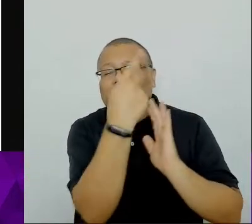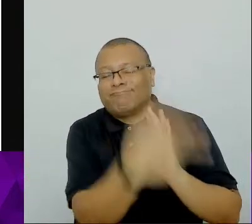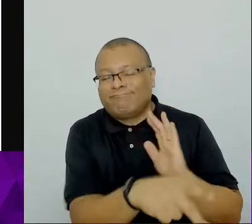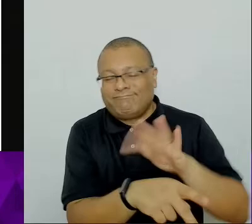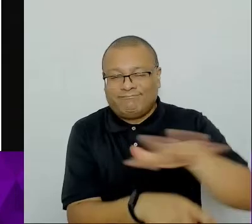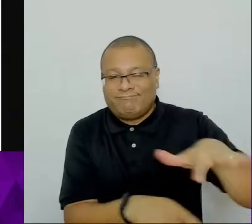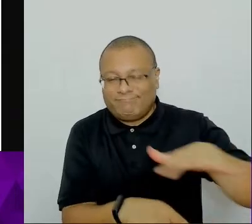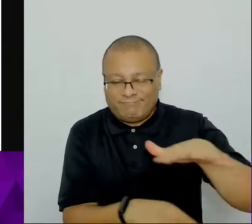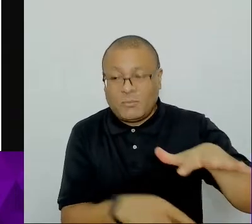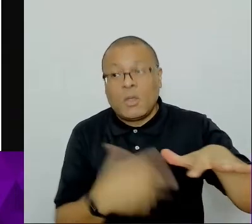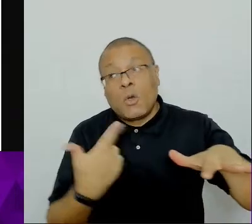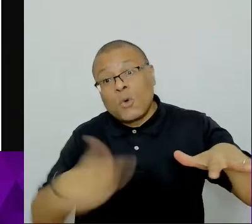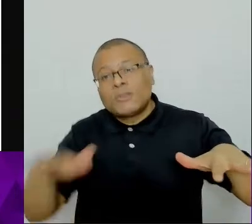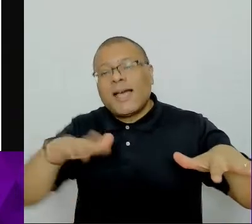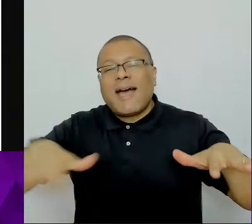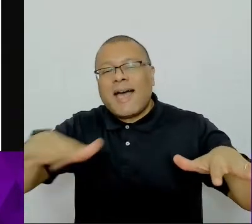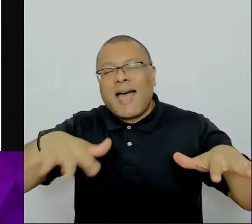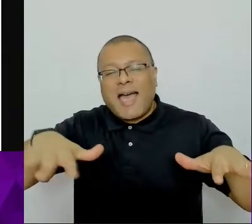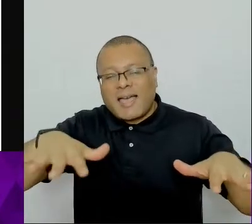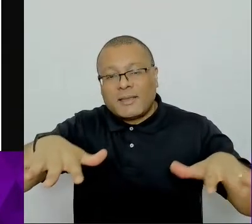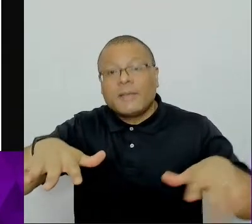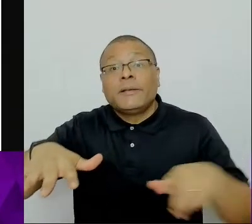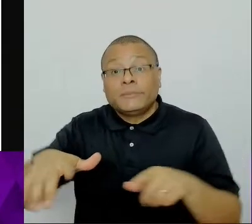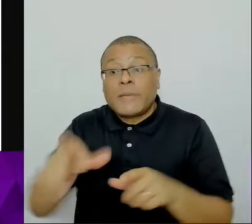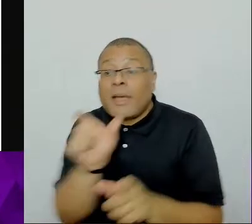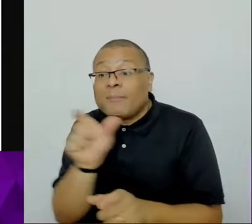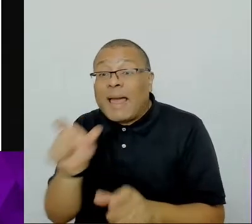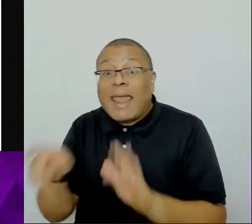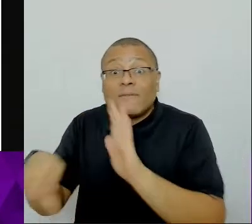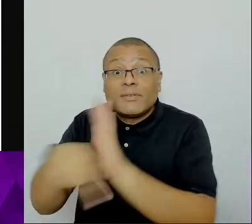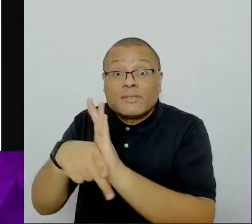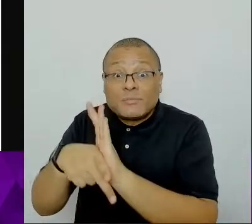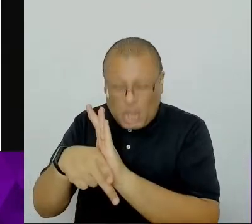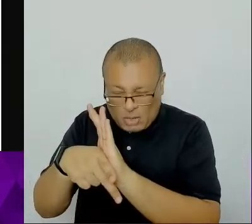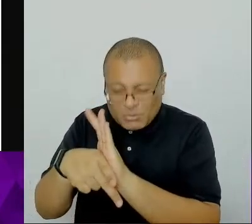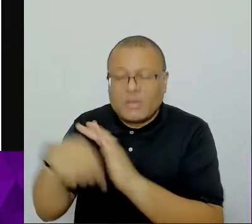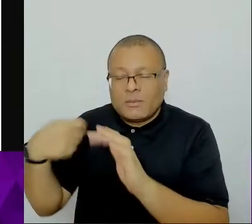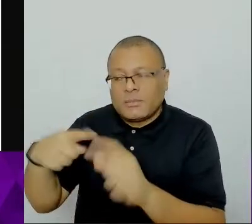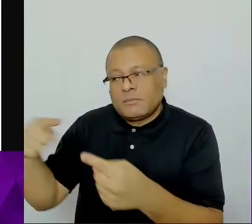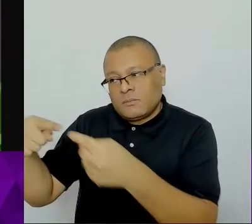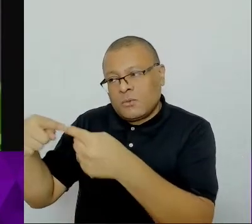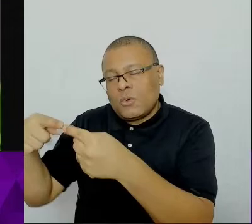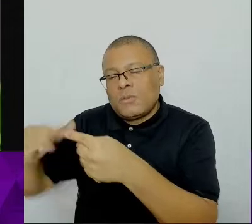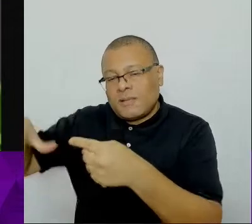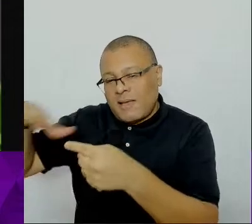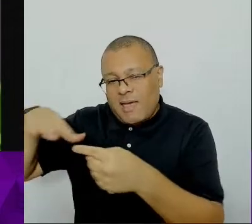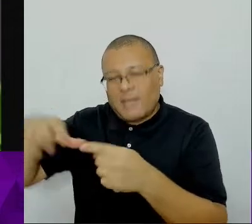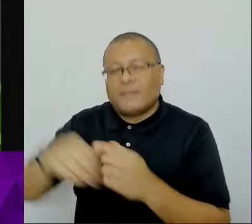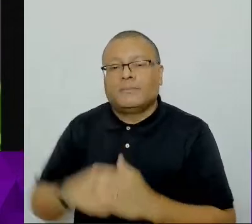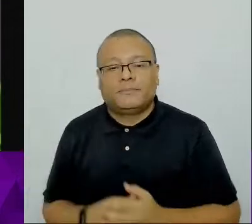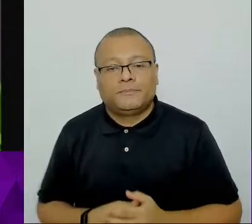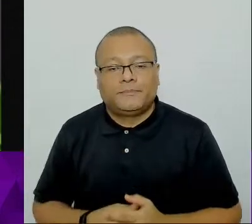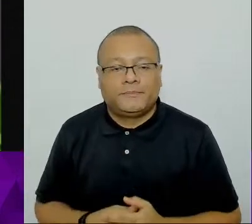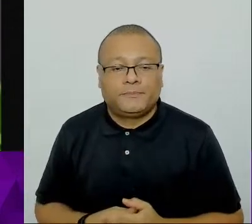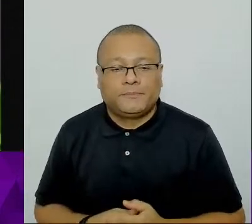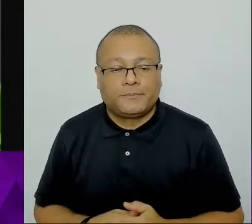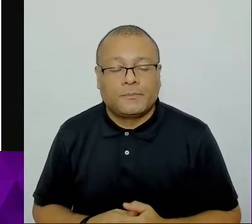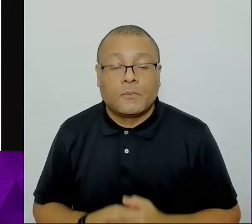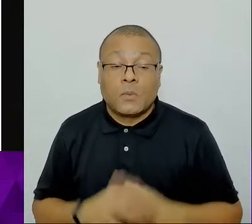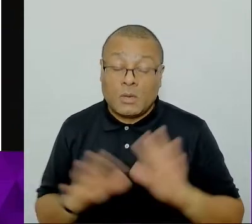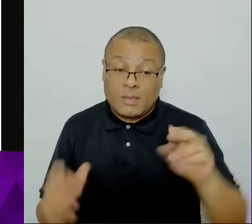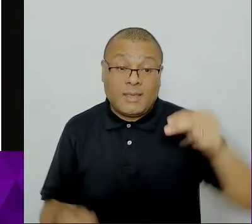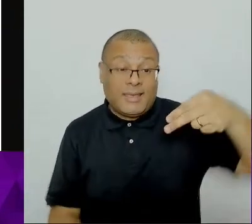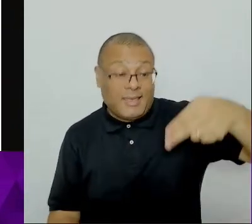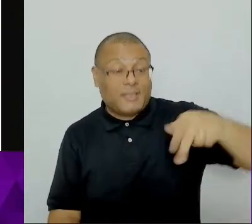saúde. Se eu vou para uma outra área, eu preciso também ter termos daquela área, né? Então, da parte do